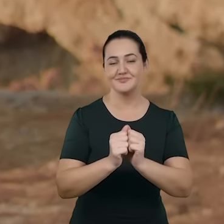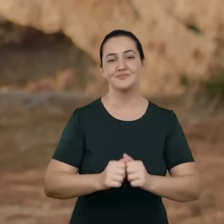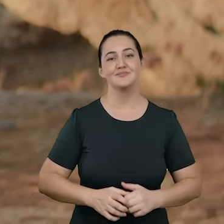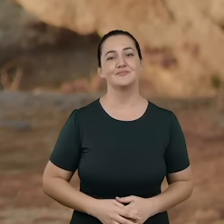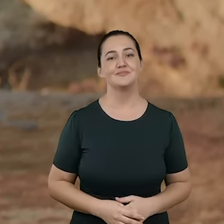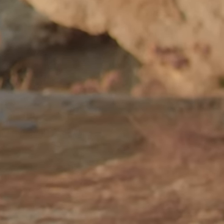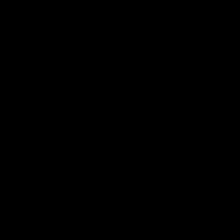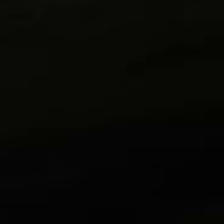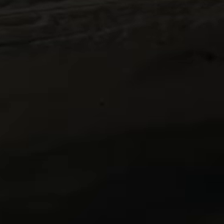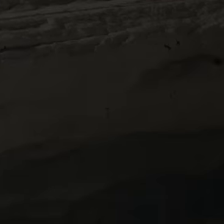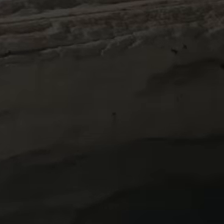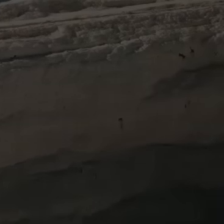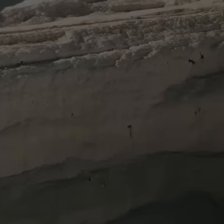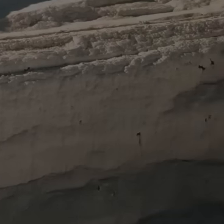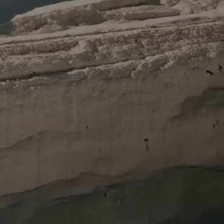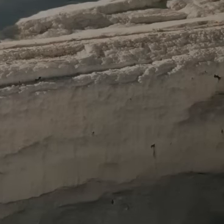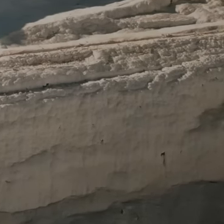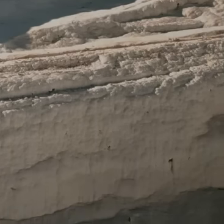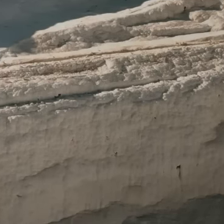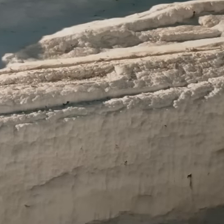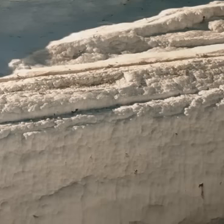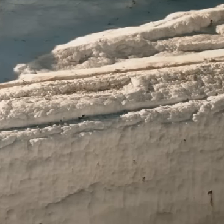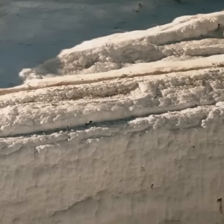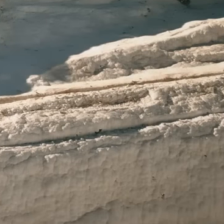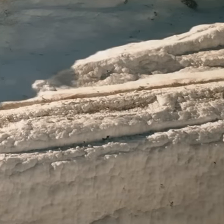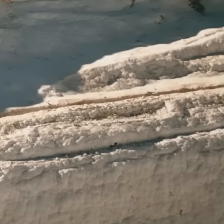só começando.